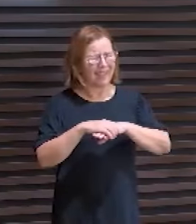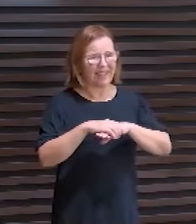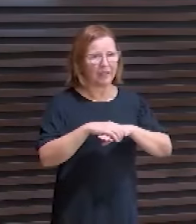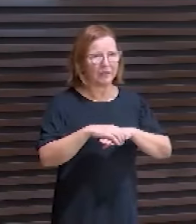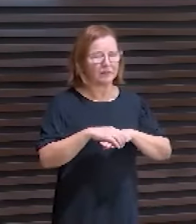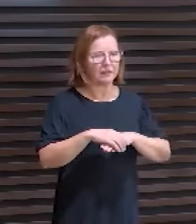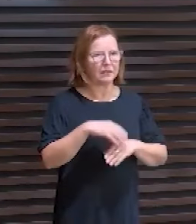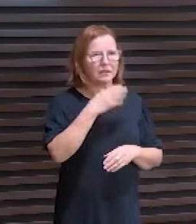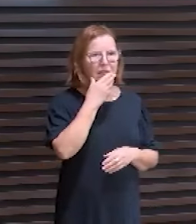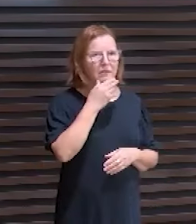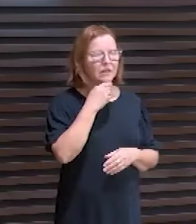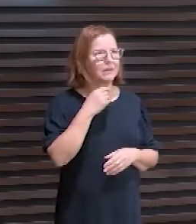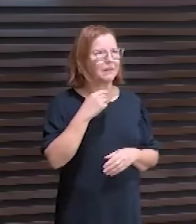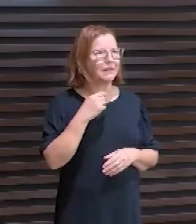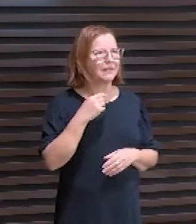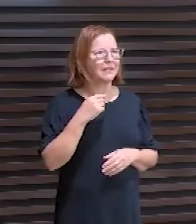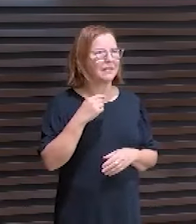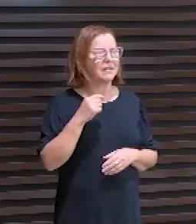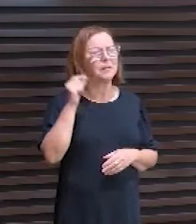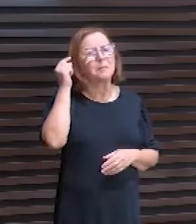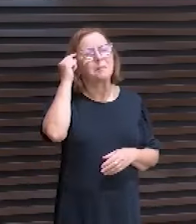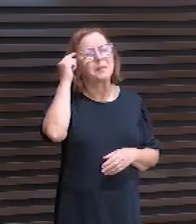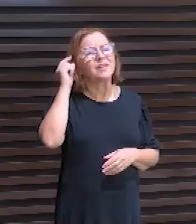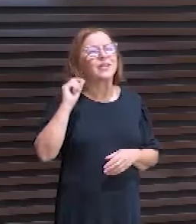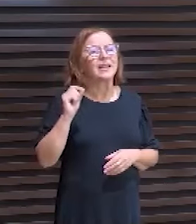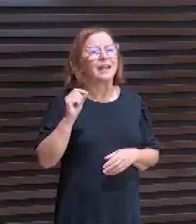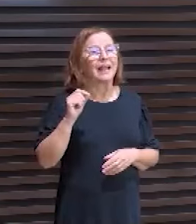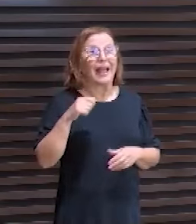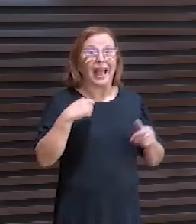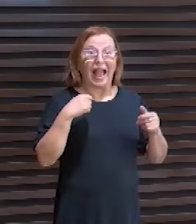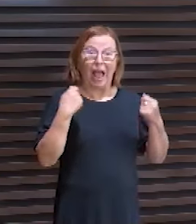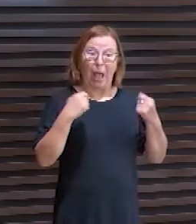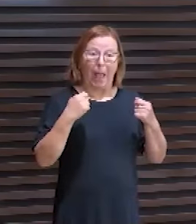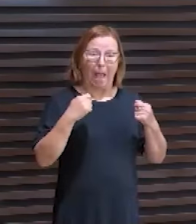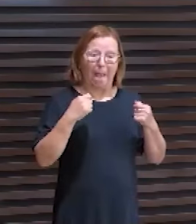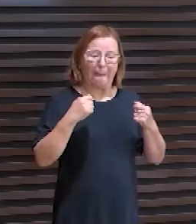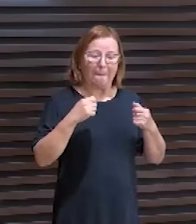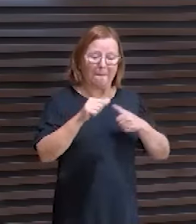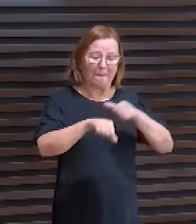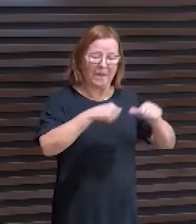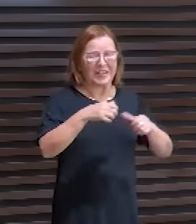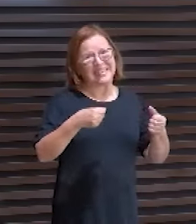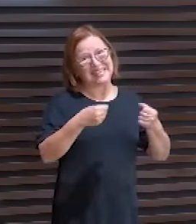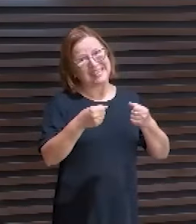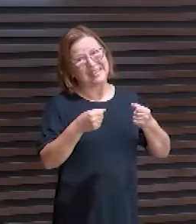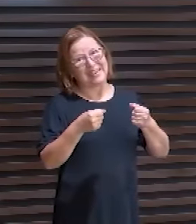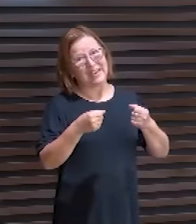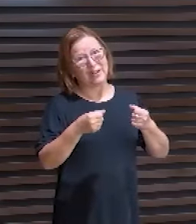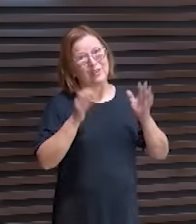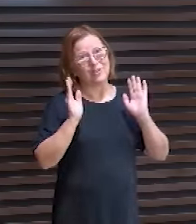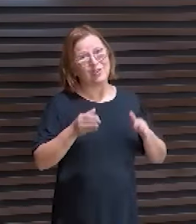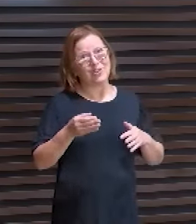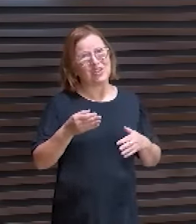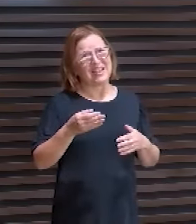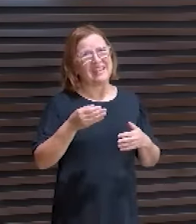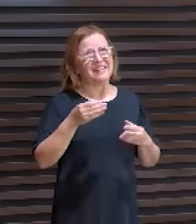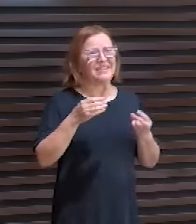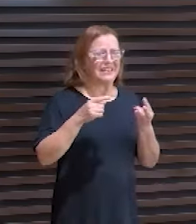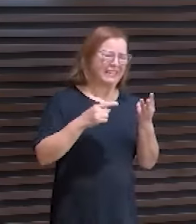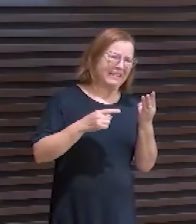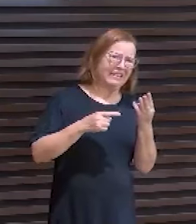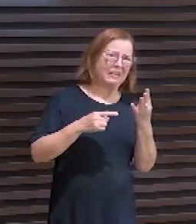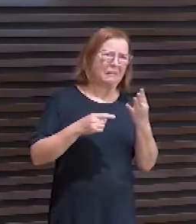homens eu preciso trocar de carro eu preciso afinal de contas meu carro já tá com 3 4 anos tem que trocar de